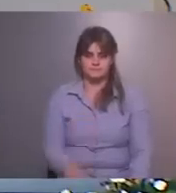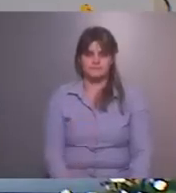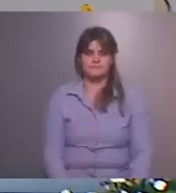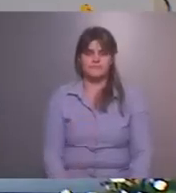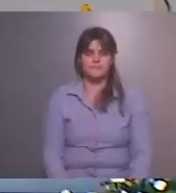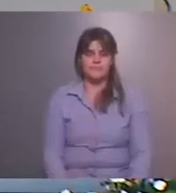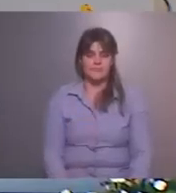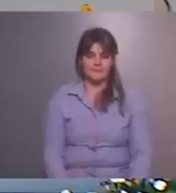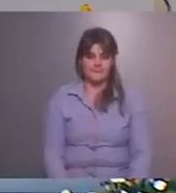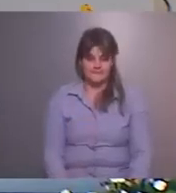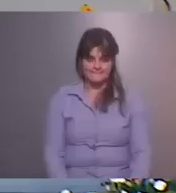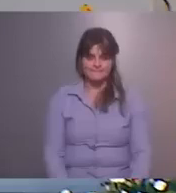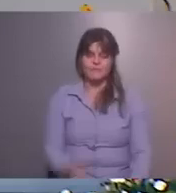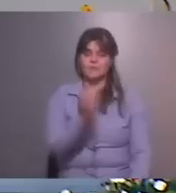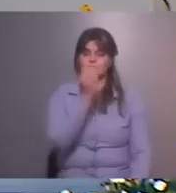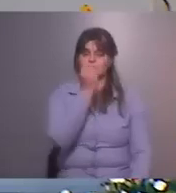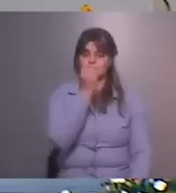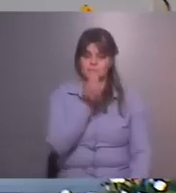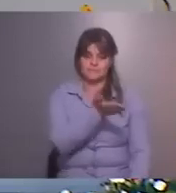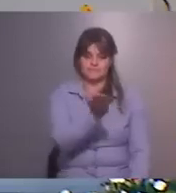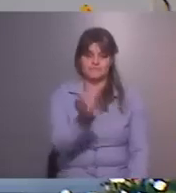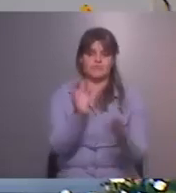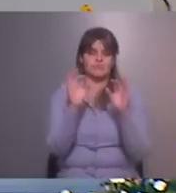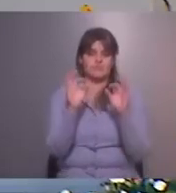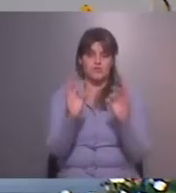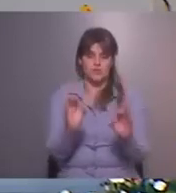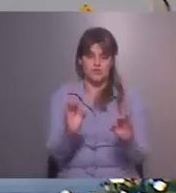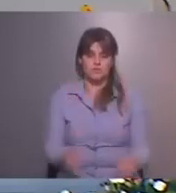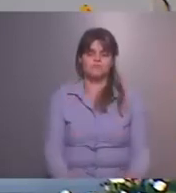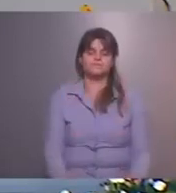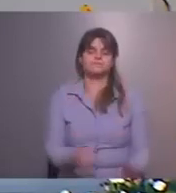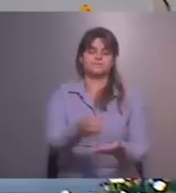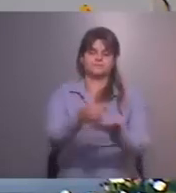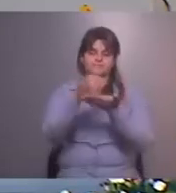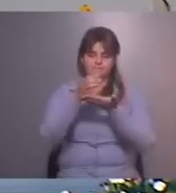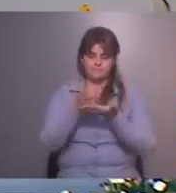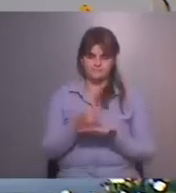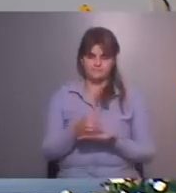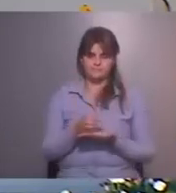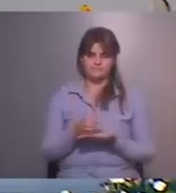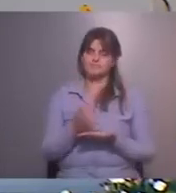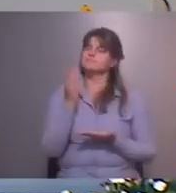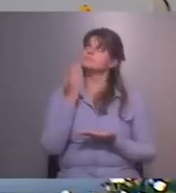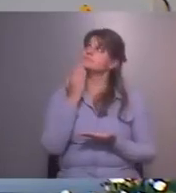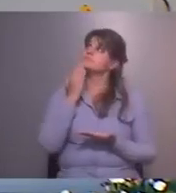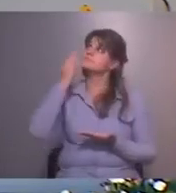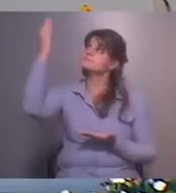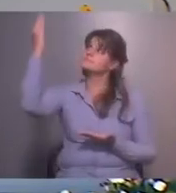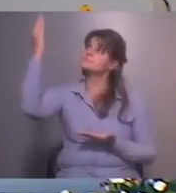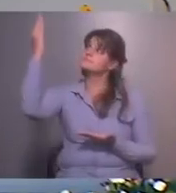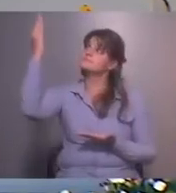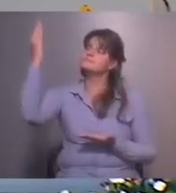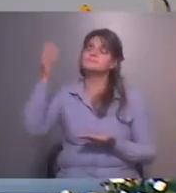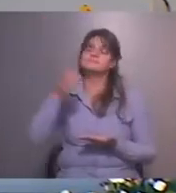De igual modo, no fim da ceia, tomou o cálice, de novo vos